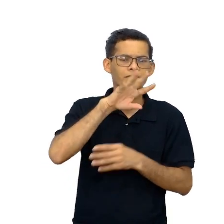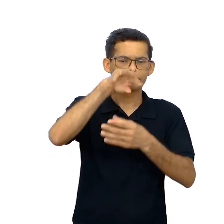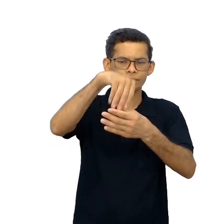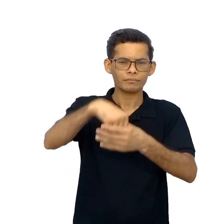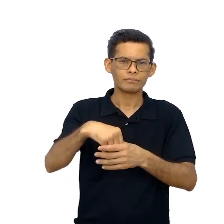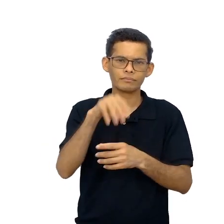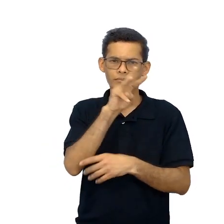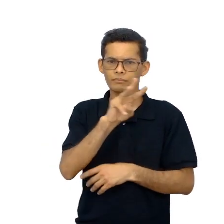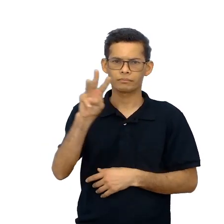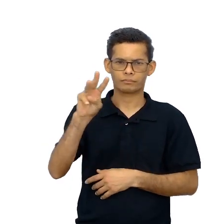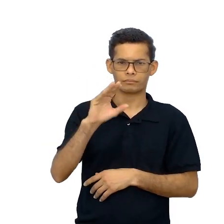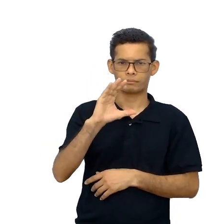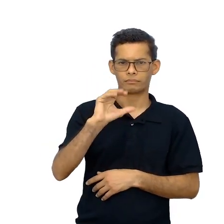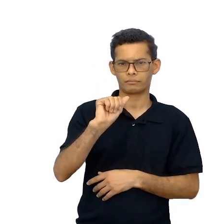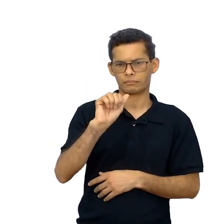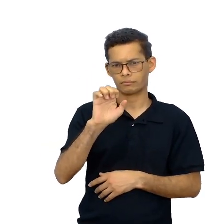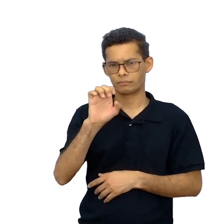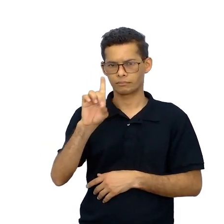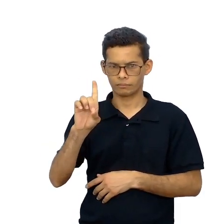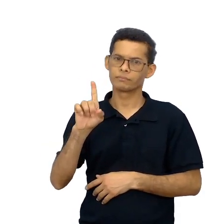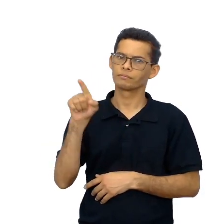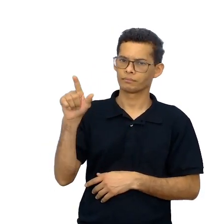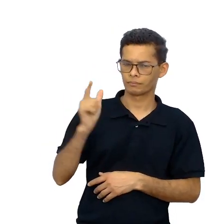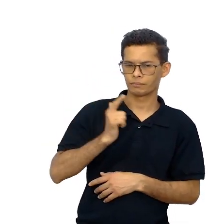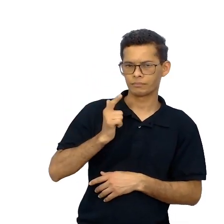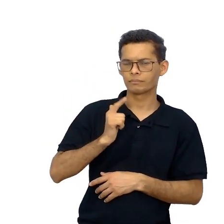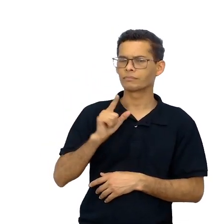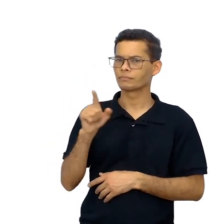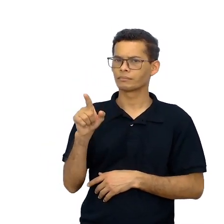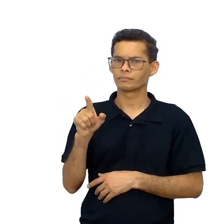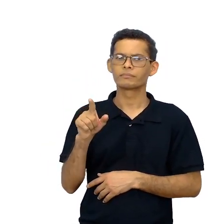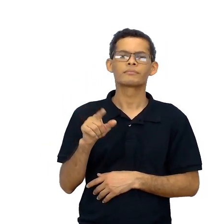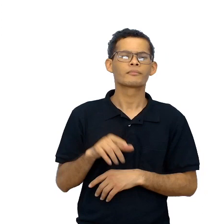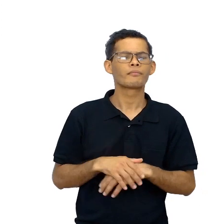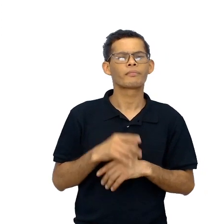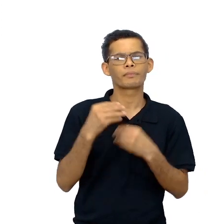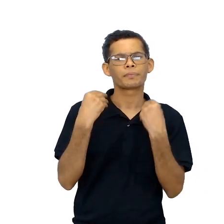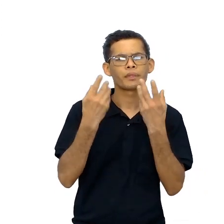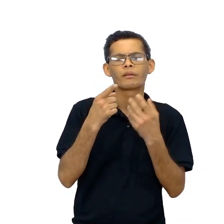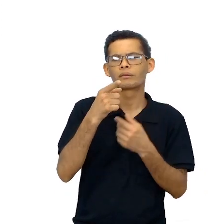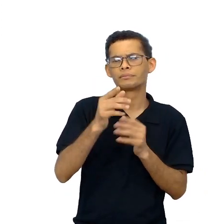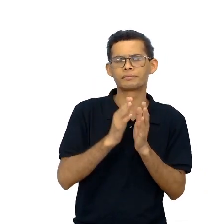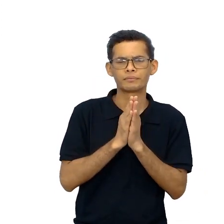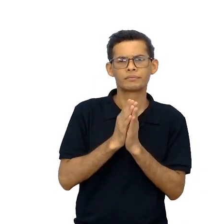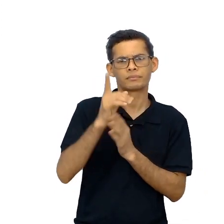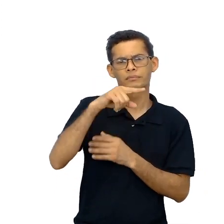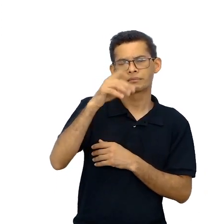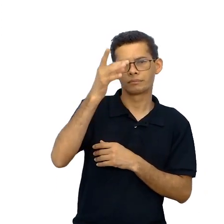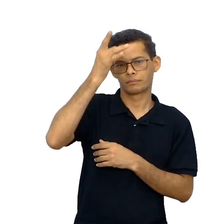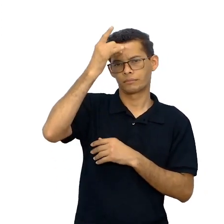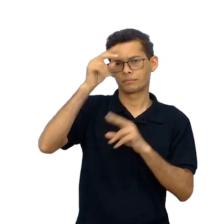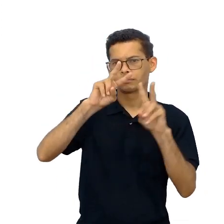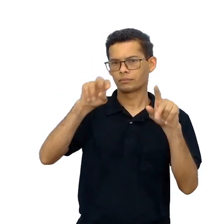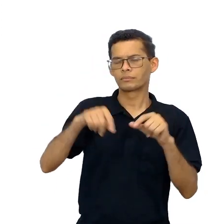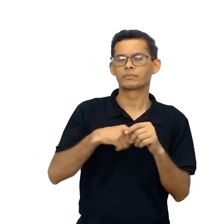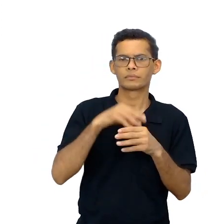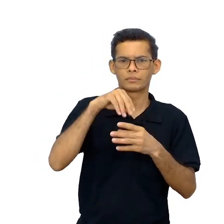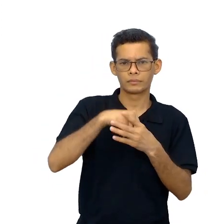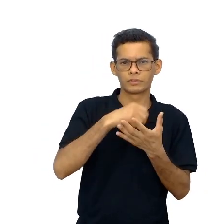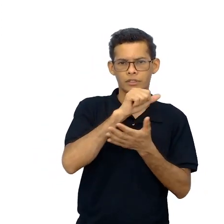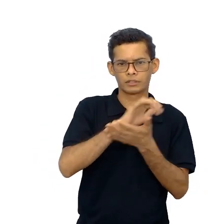nós tivemos um baixo índice de acerto. Não esqueçam, né, como eu falei, lá na sequência de atividade 7, a gente